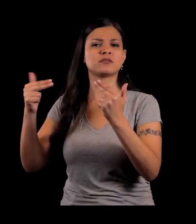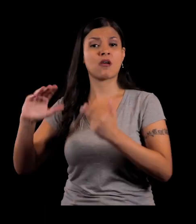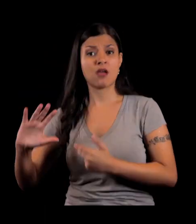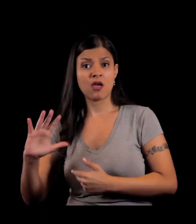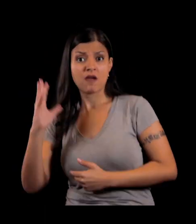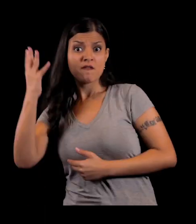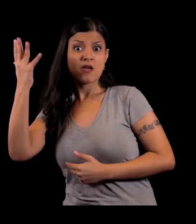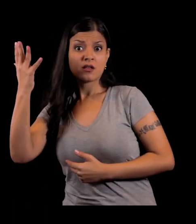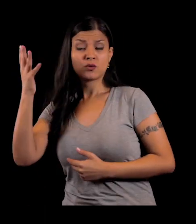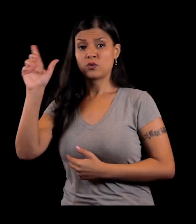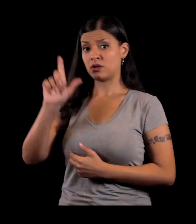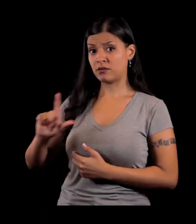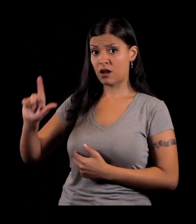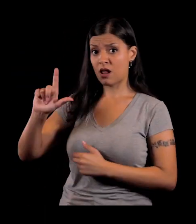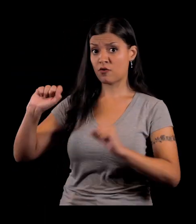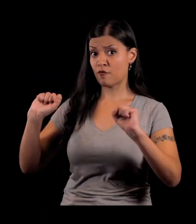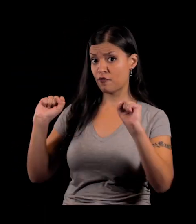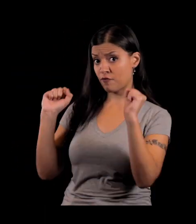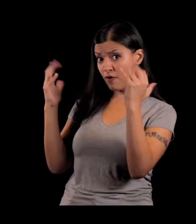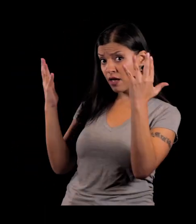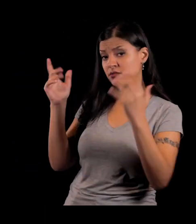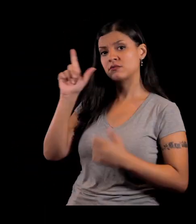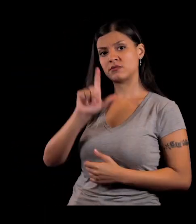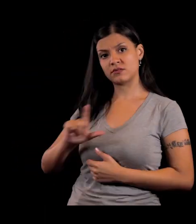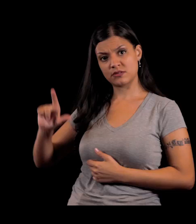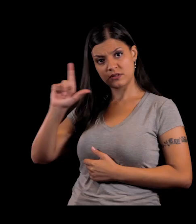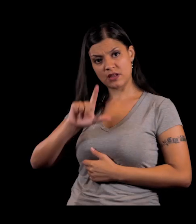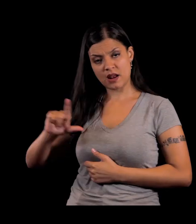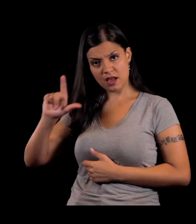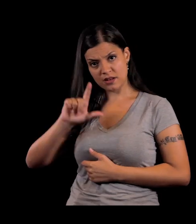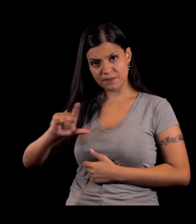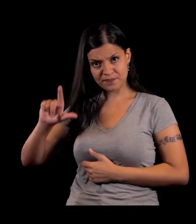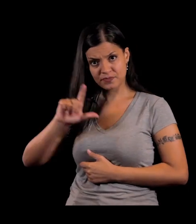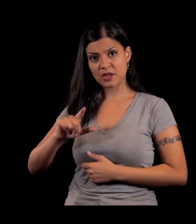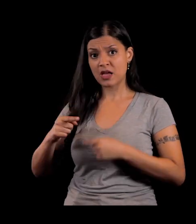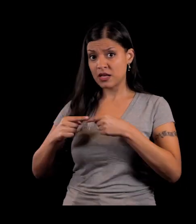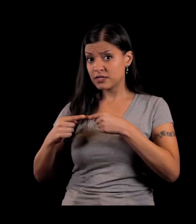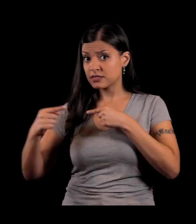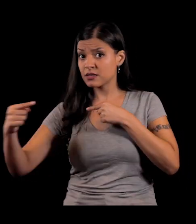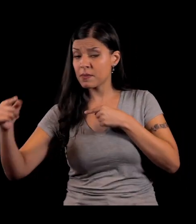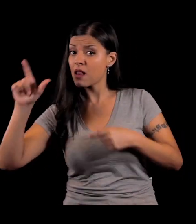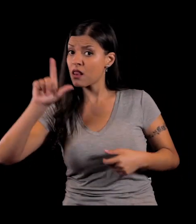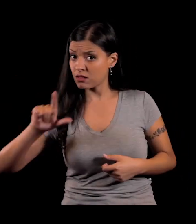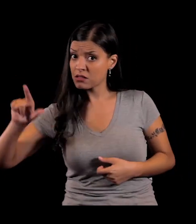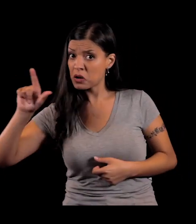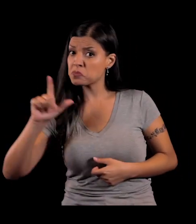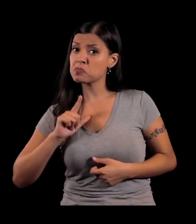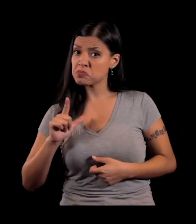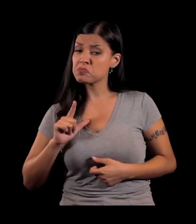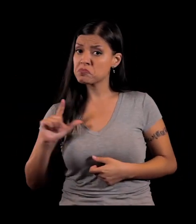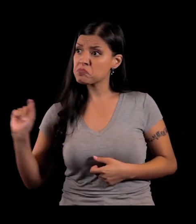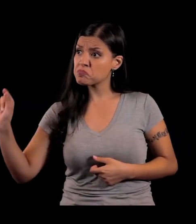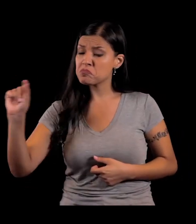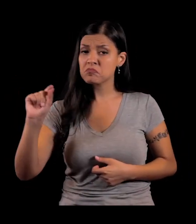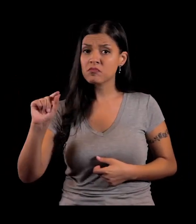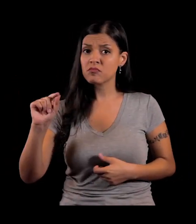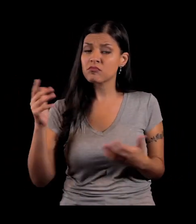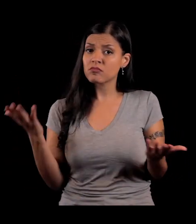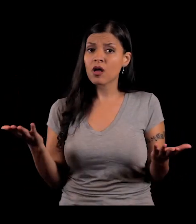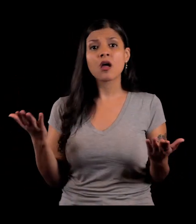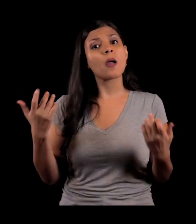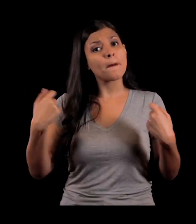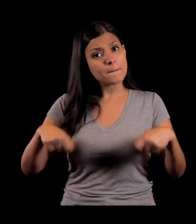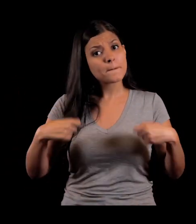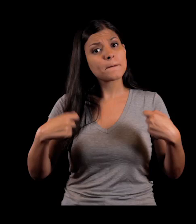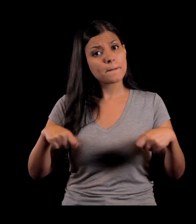literários, há festas literárias, a semana da literatura também. Eu acho que falta a